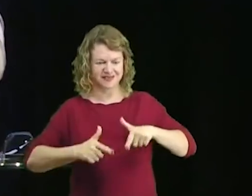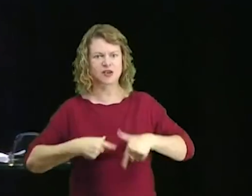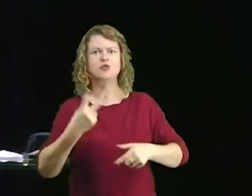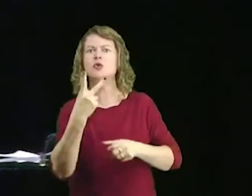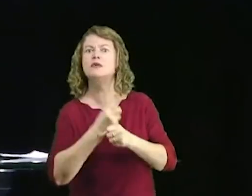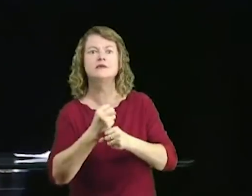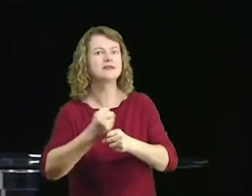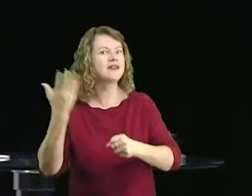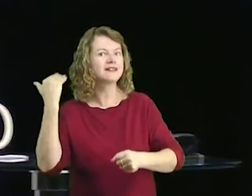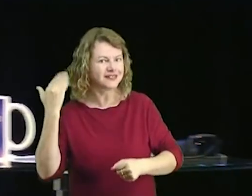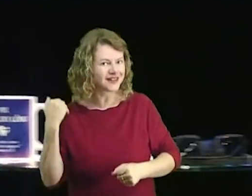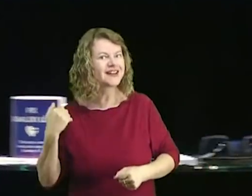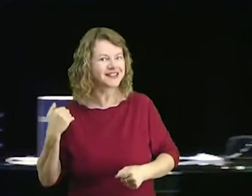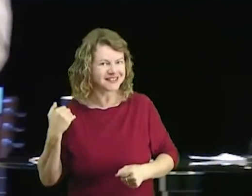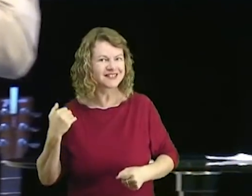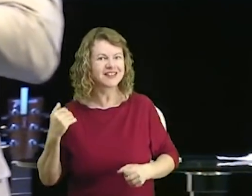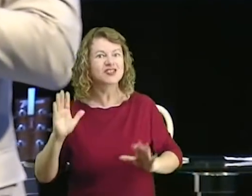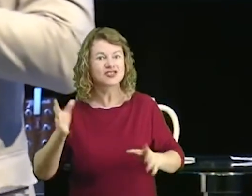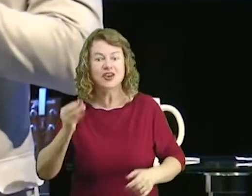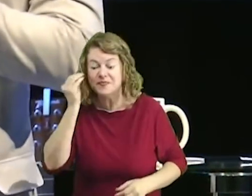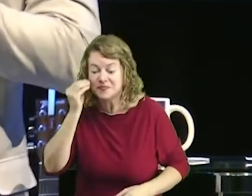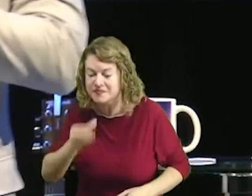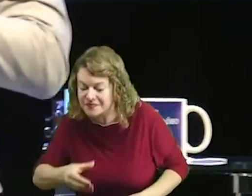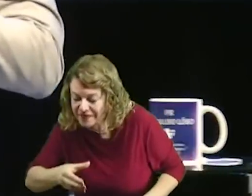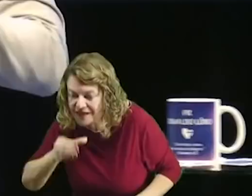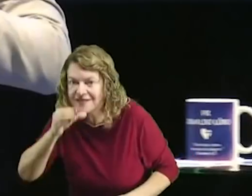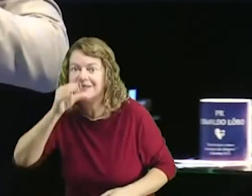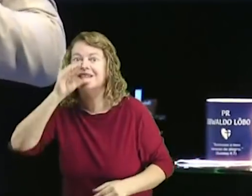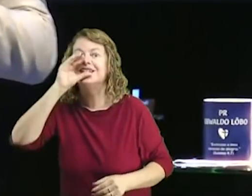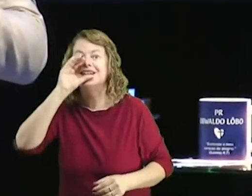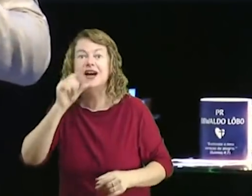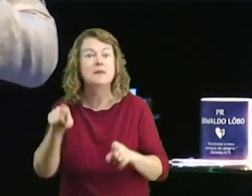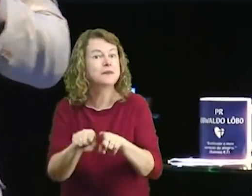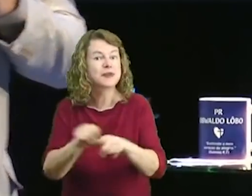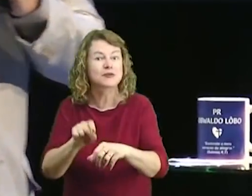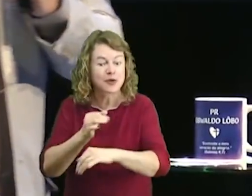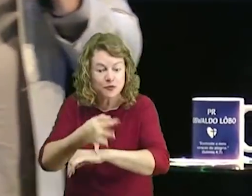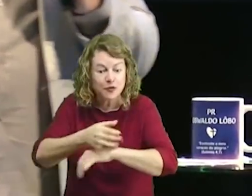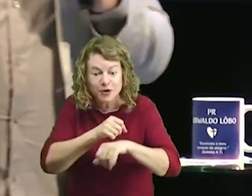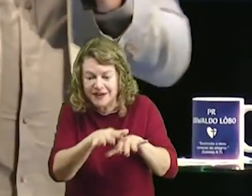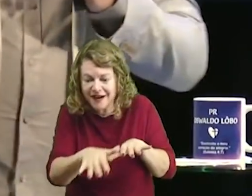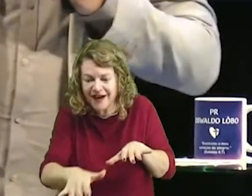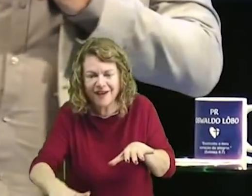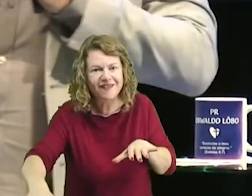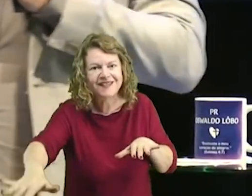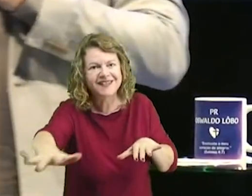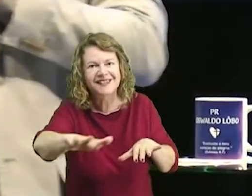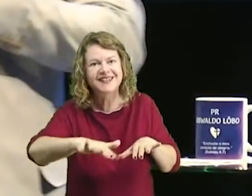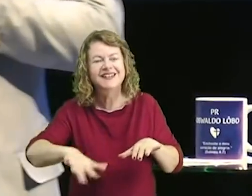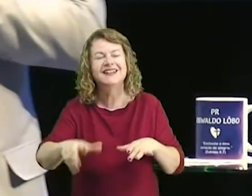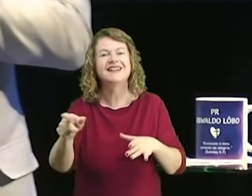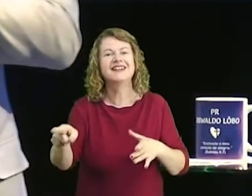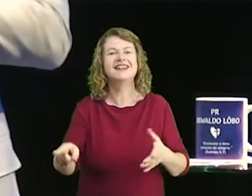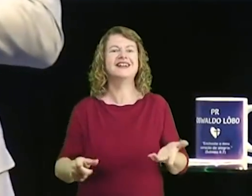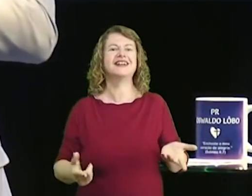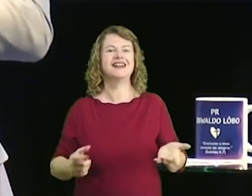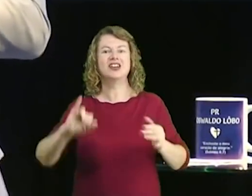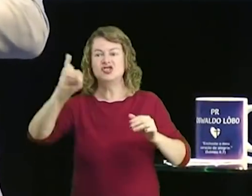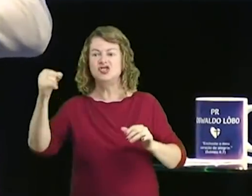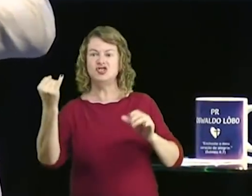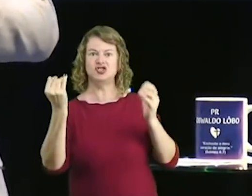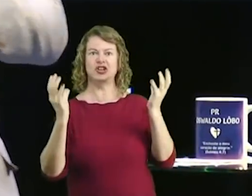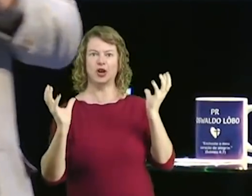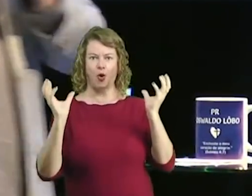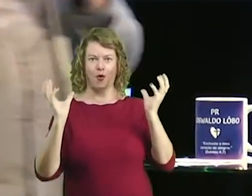daquela mesma fonte, ainda está lá, a fonte de Eliseu em Jericó. E agora essa mulher, quem que ela busca, gente?